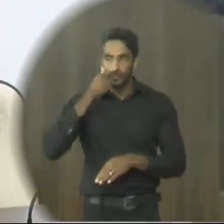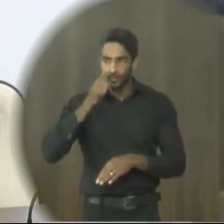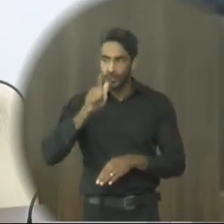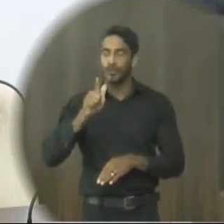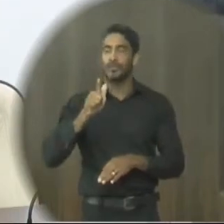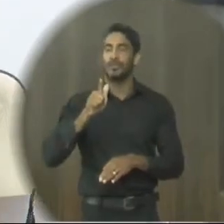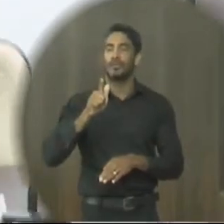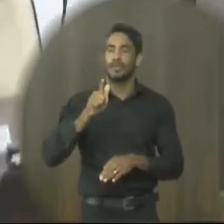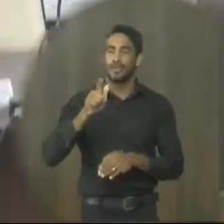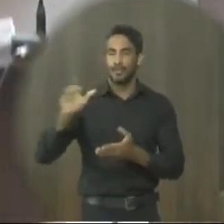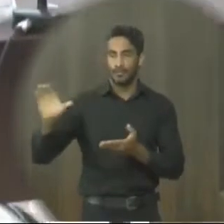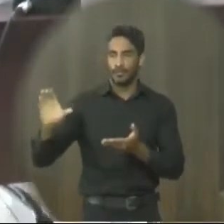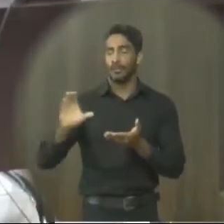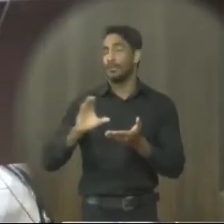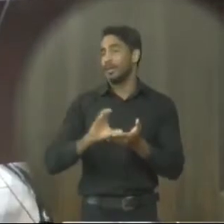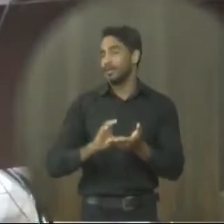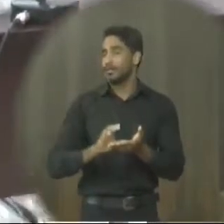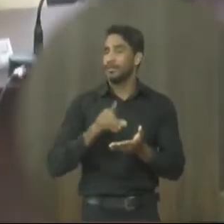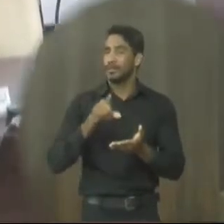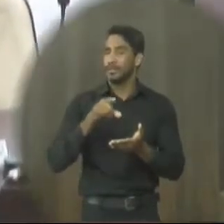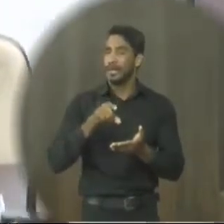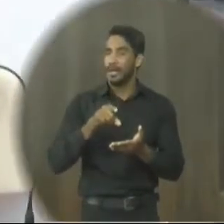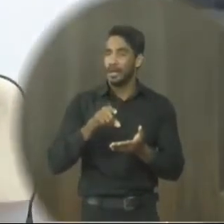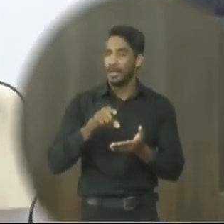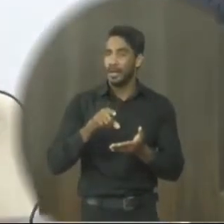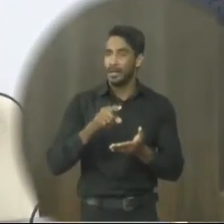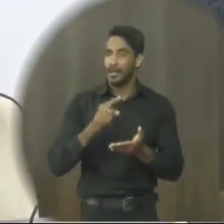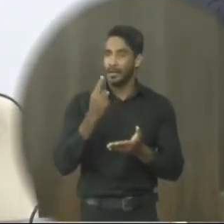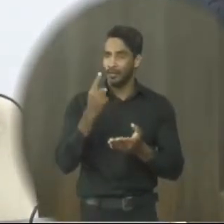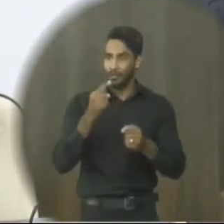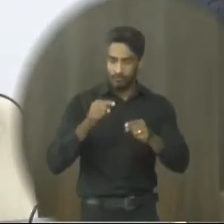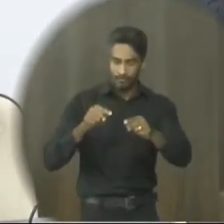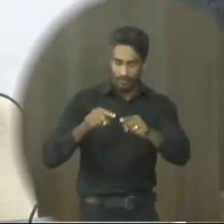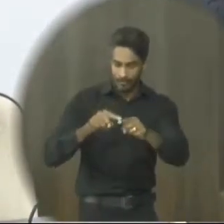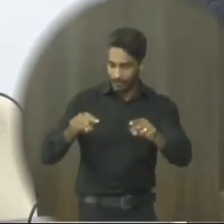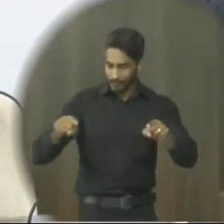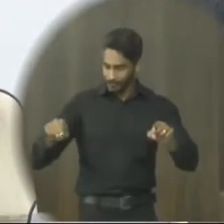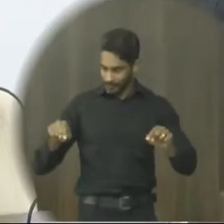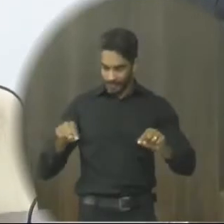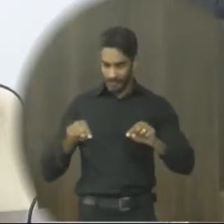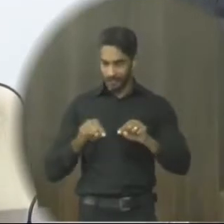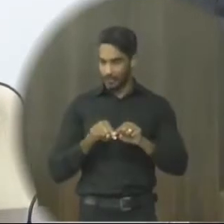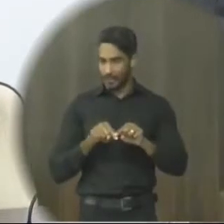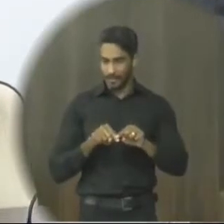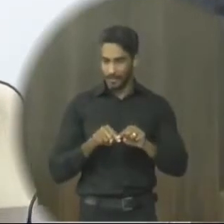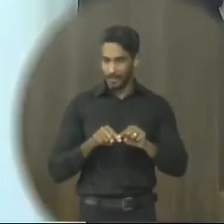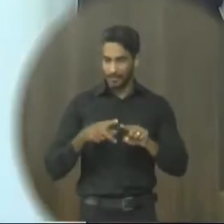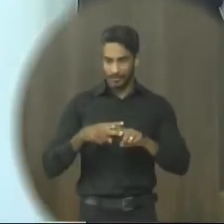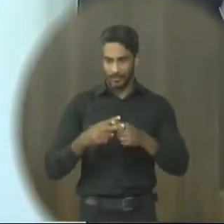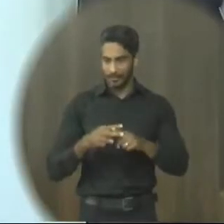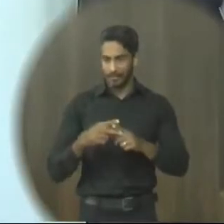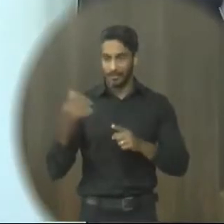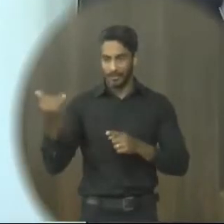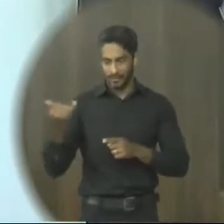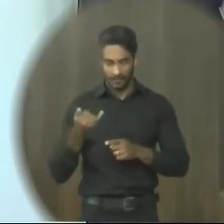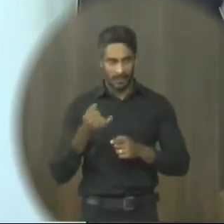consegui o recurso, ela está ficando um quarteirão sem pavimentação. O que que o senhor diz a respeito disso?